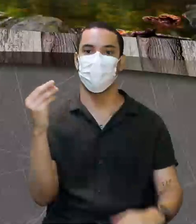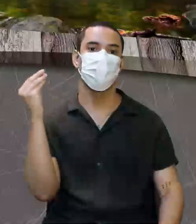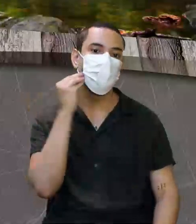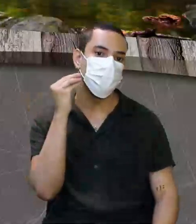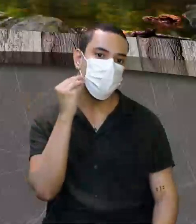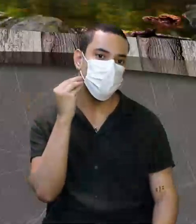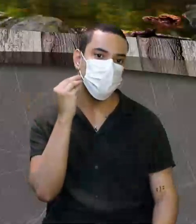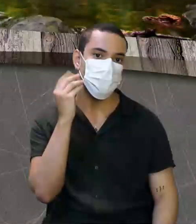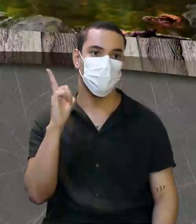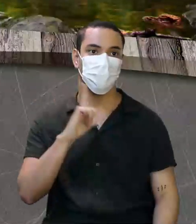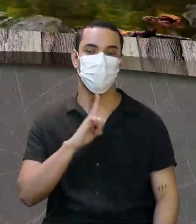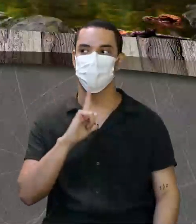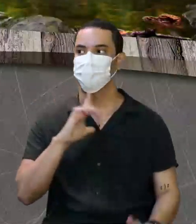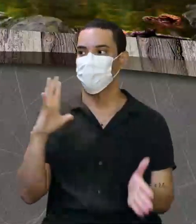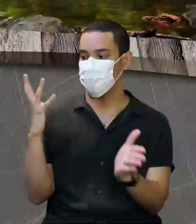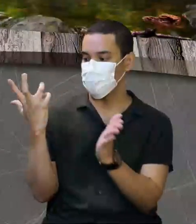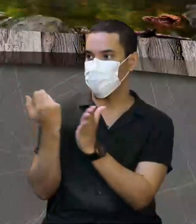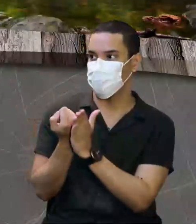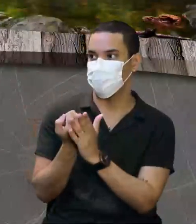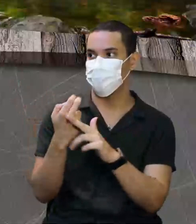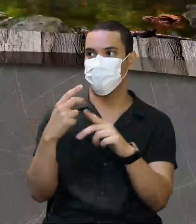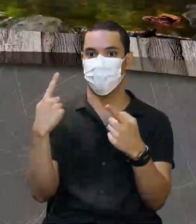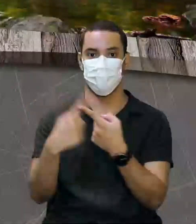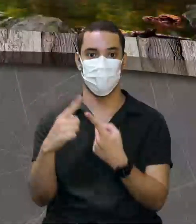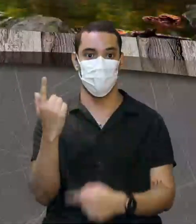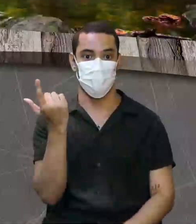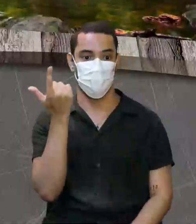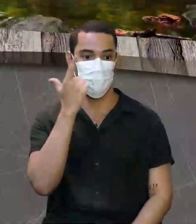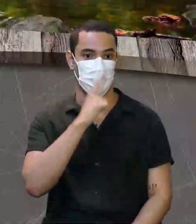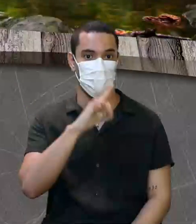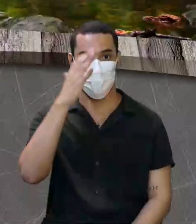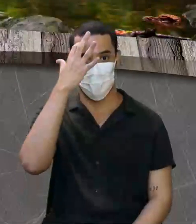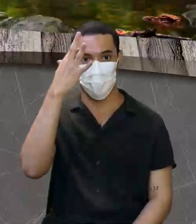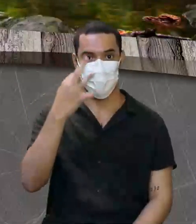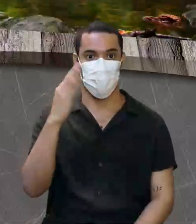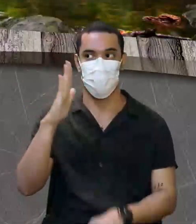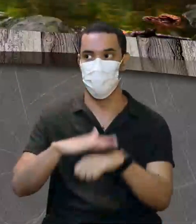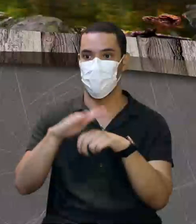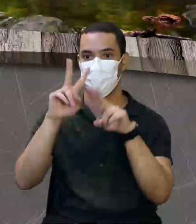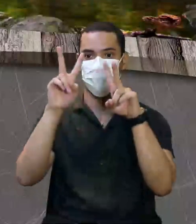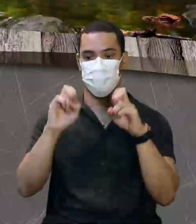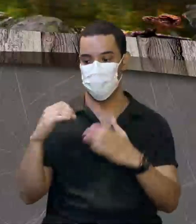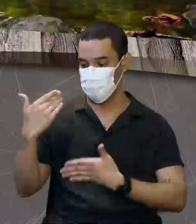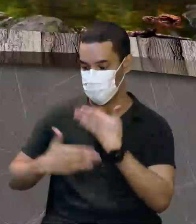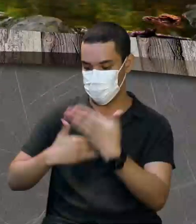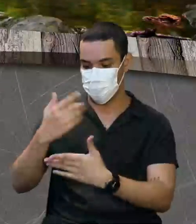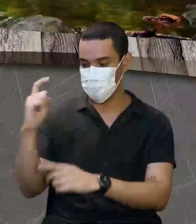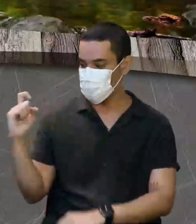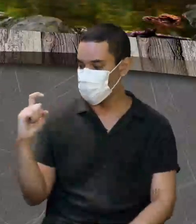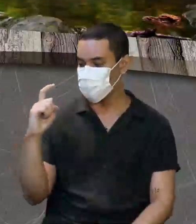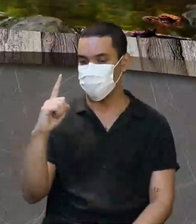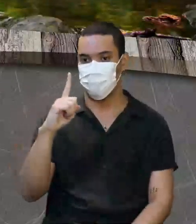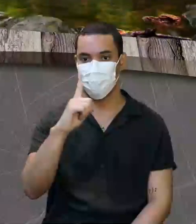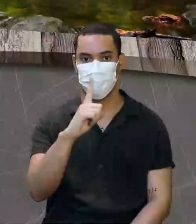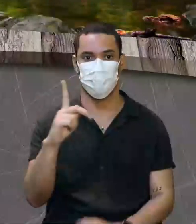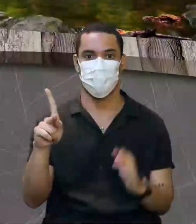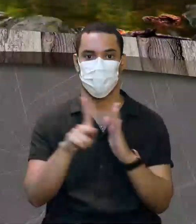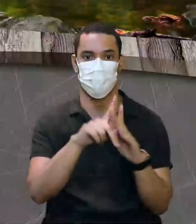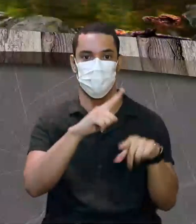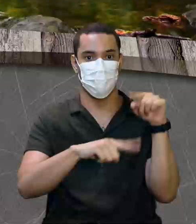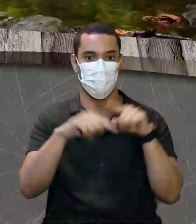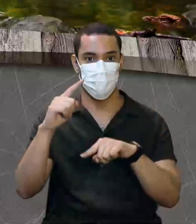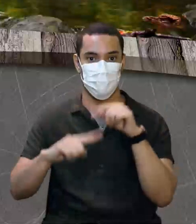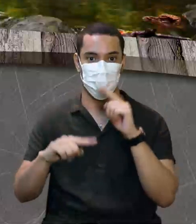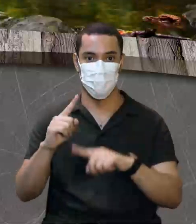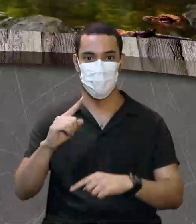que ficaram registradas para que a gente conseguisse compreender um pouquinho mais sobre esse processo evolutivo dos hominídeos, da